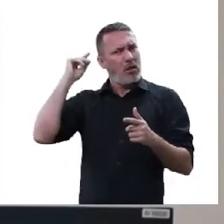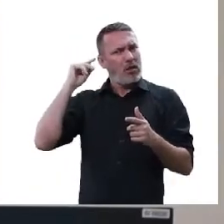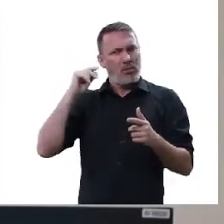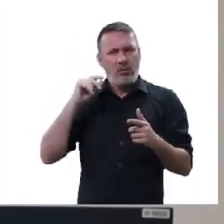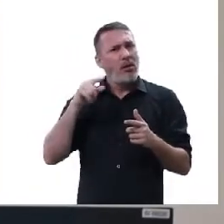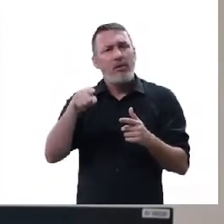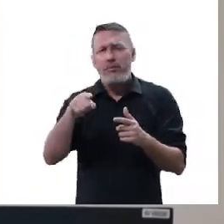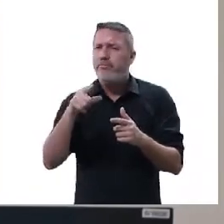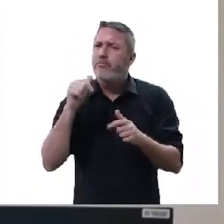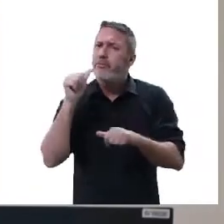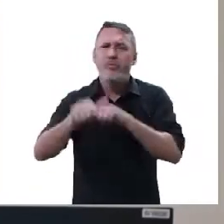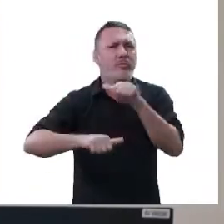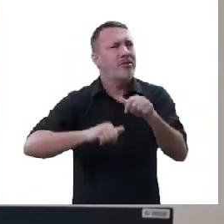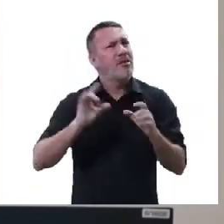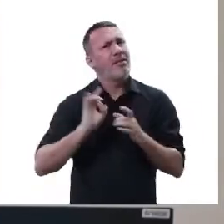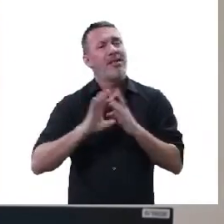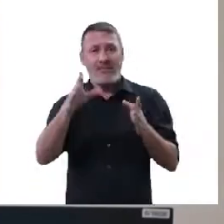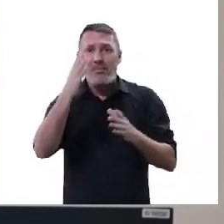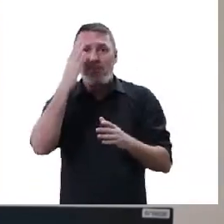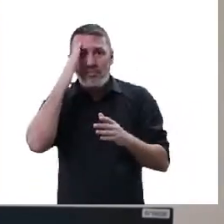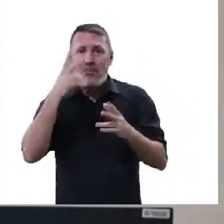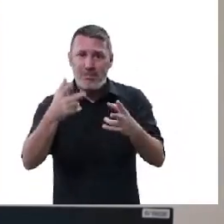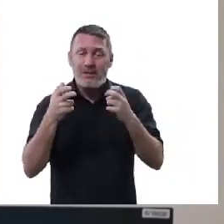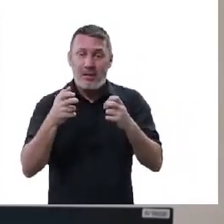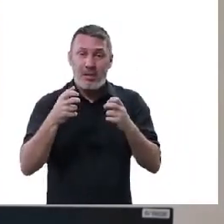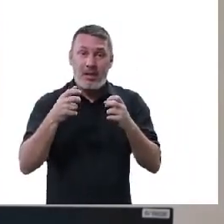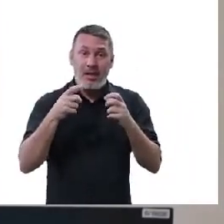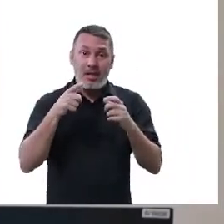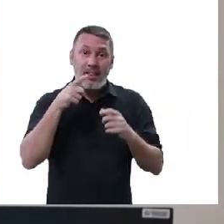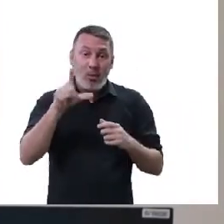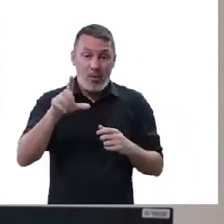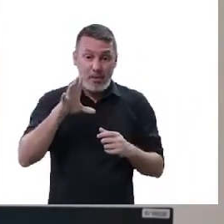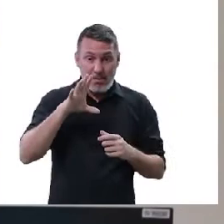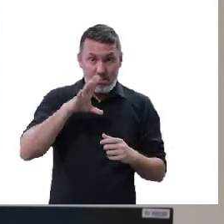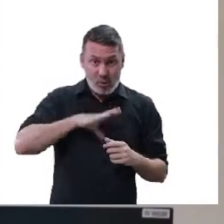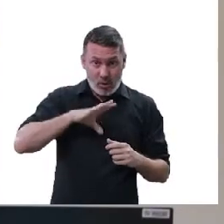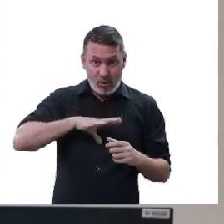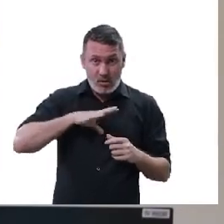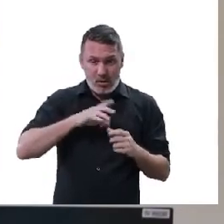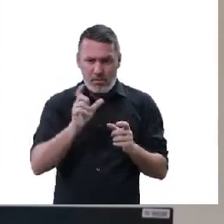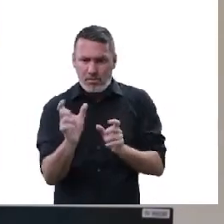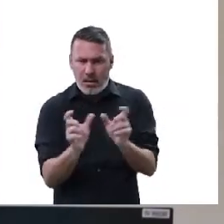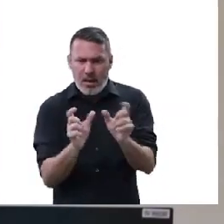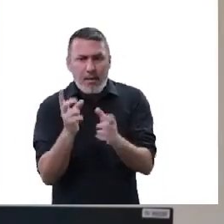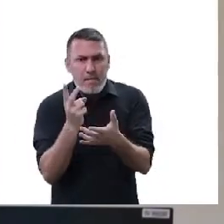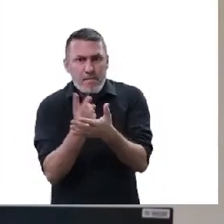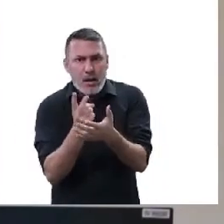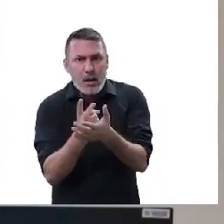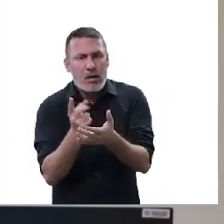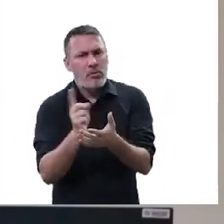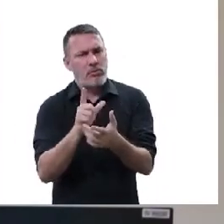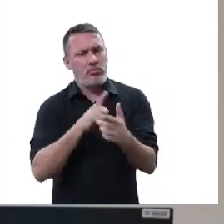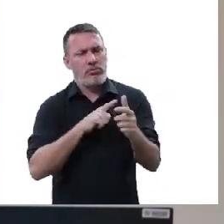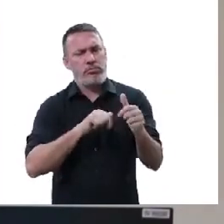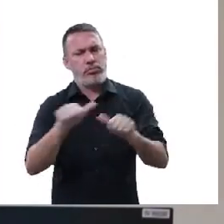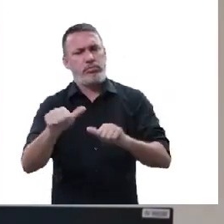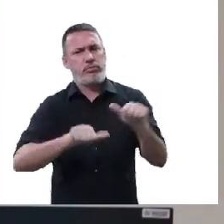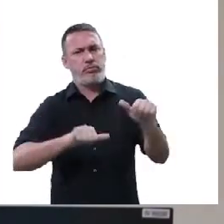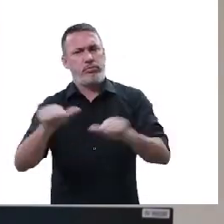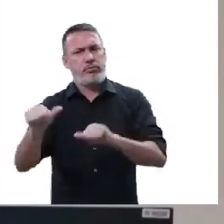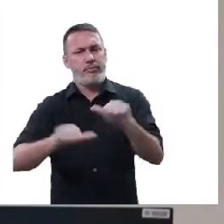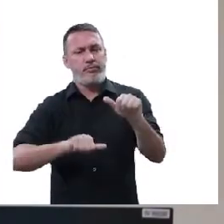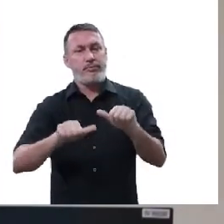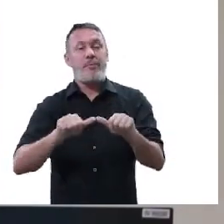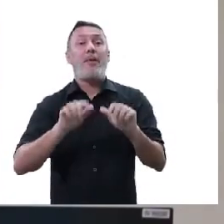históricas. Então você está percebendo que a nossa linguagem, a língua portuguesa, ela vai se transformando. O problema é que